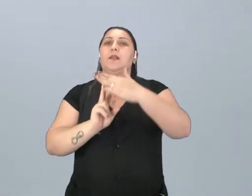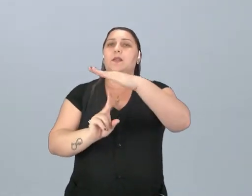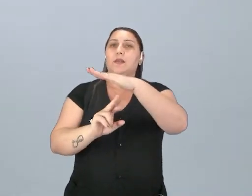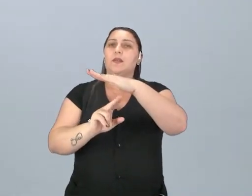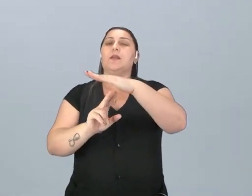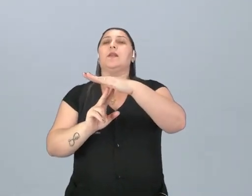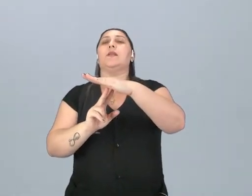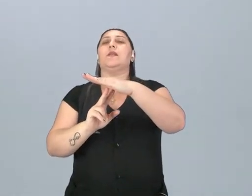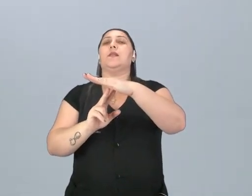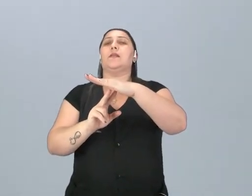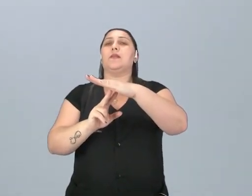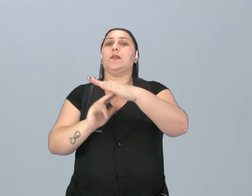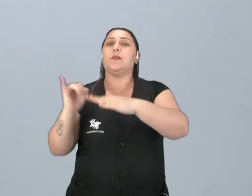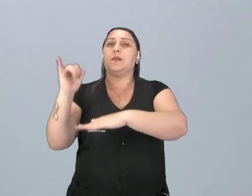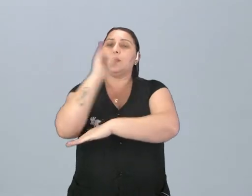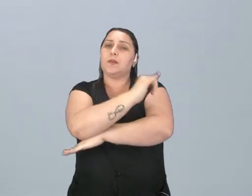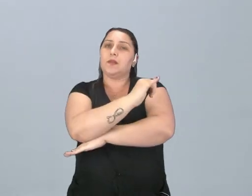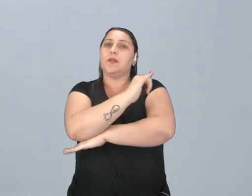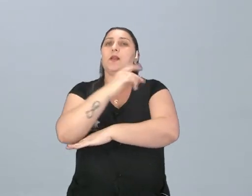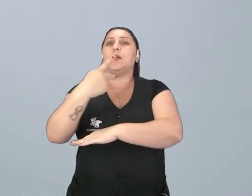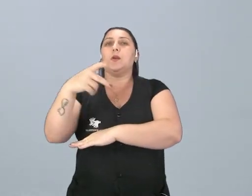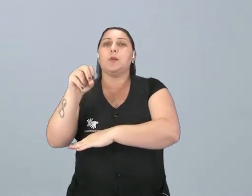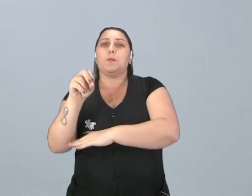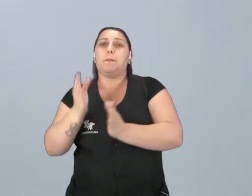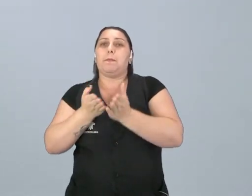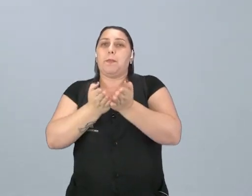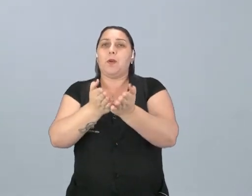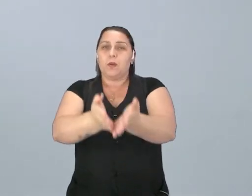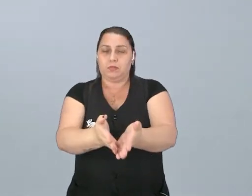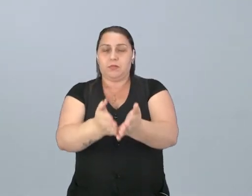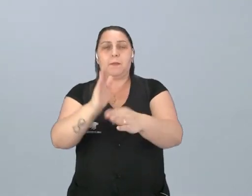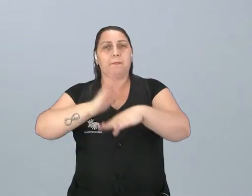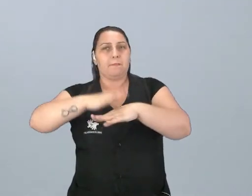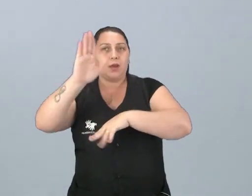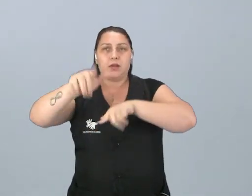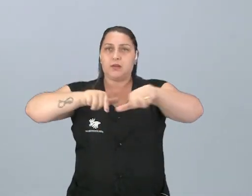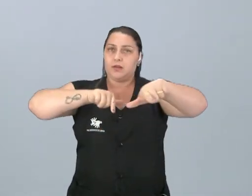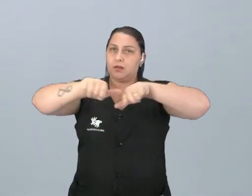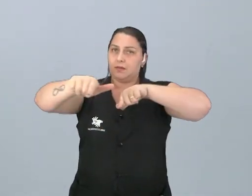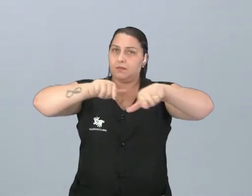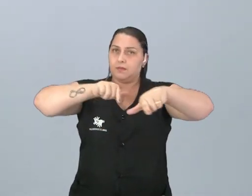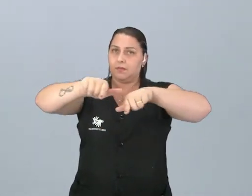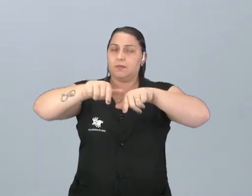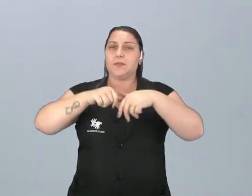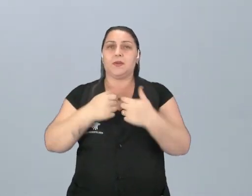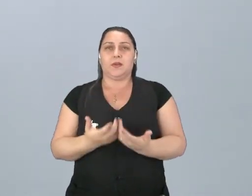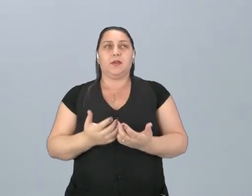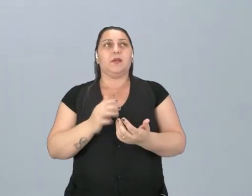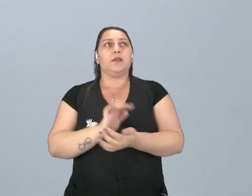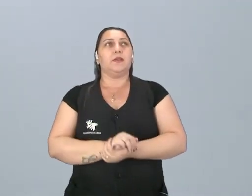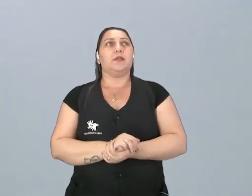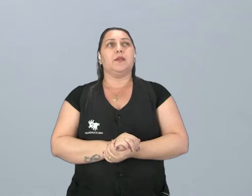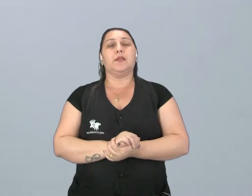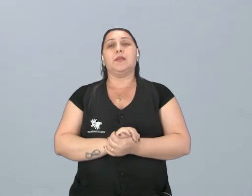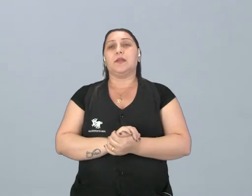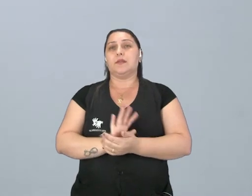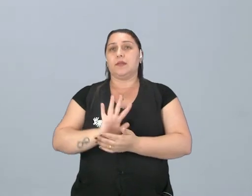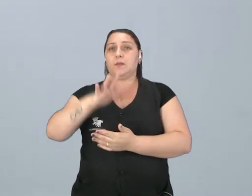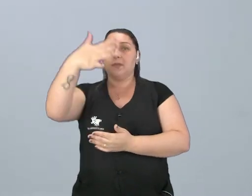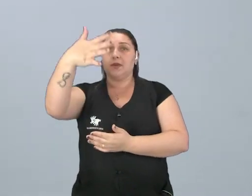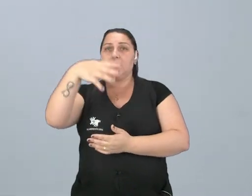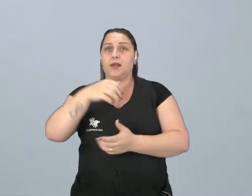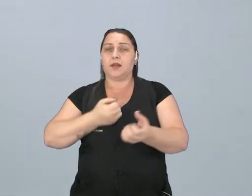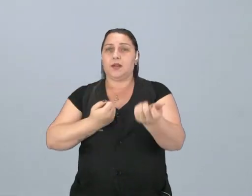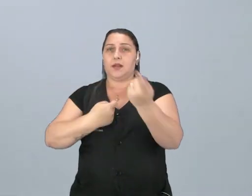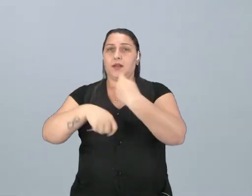de hidroelétricas, de aeroportos, de portos, para gerar cada vez mais emprego e cada vez mais aumentar a